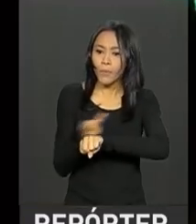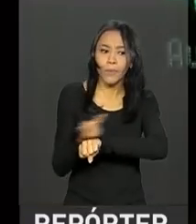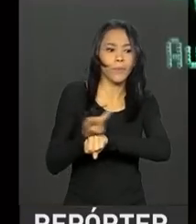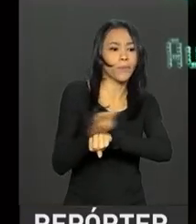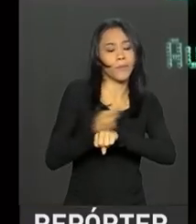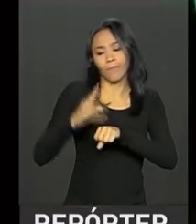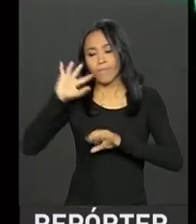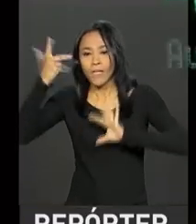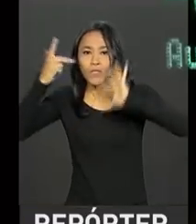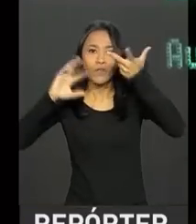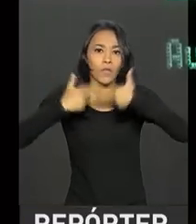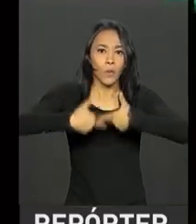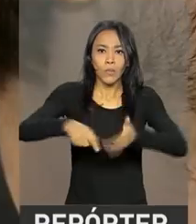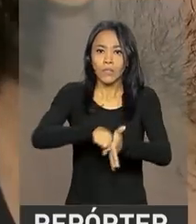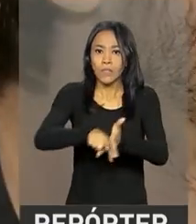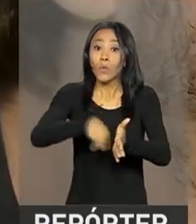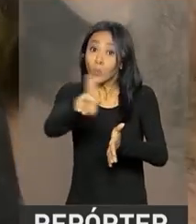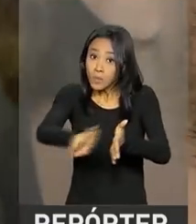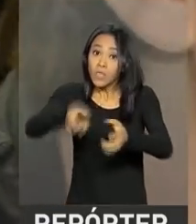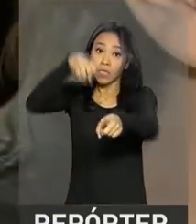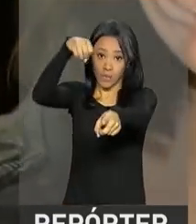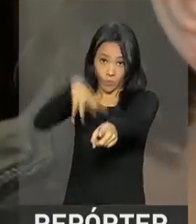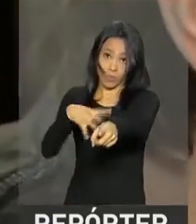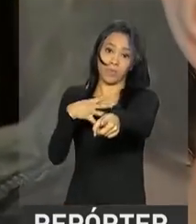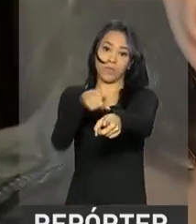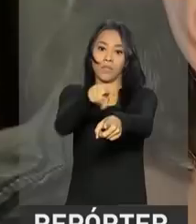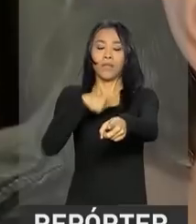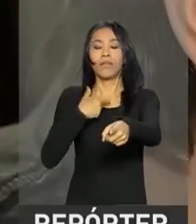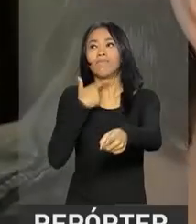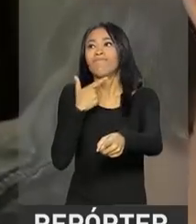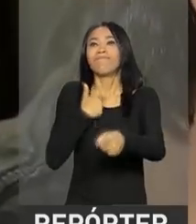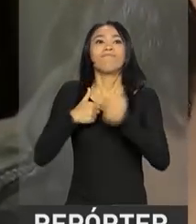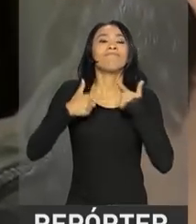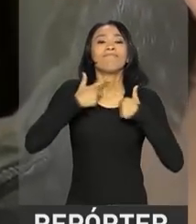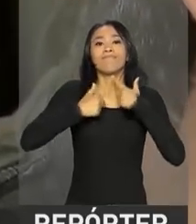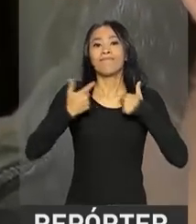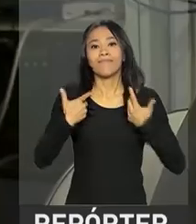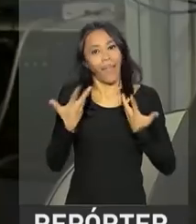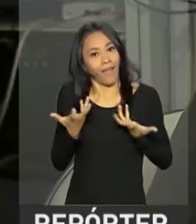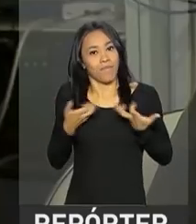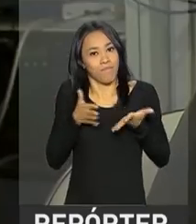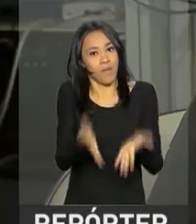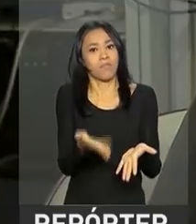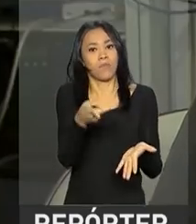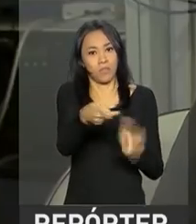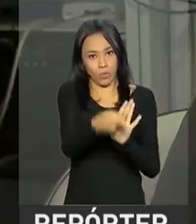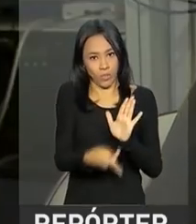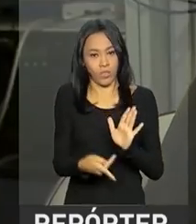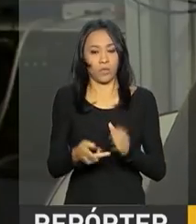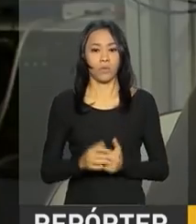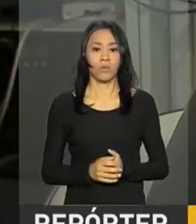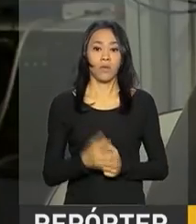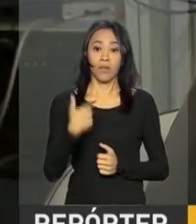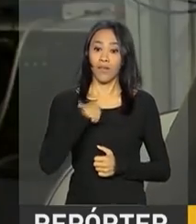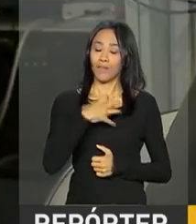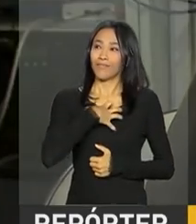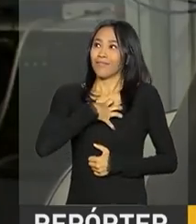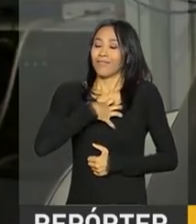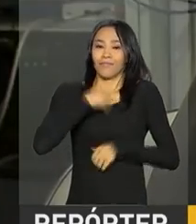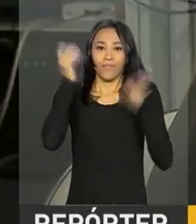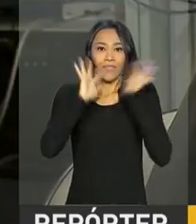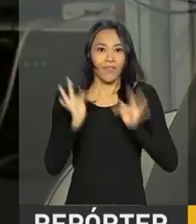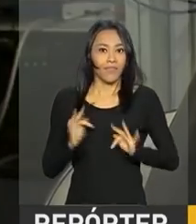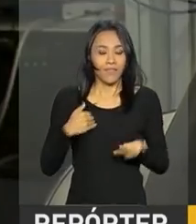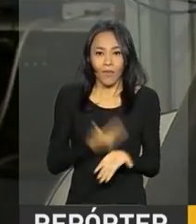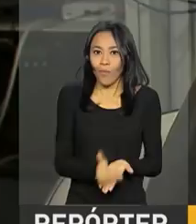pesquisas com a luz síncrotron e não vê a hora de trabalhar no Sirius. A gente fica muito feliz e tem bastante expectativa em